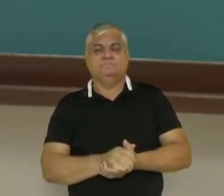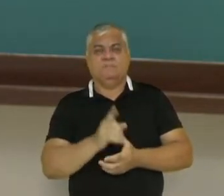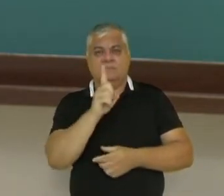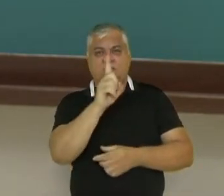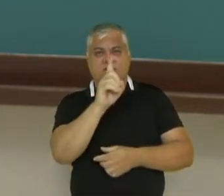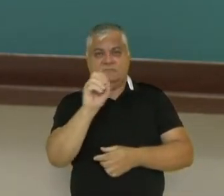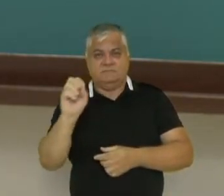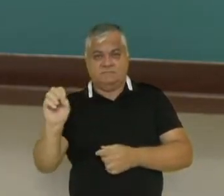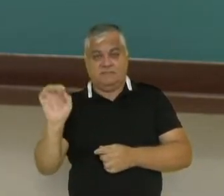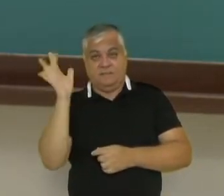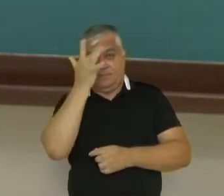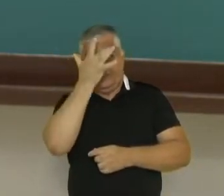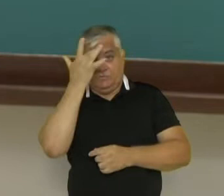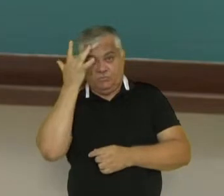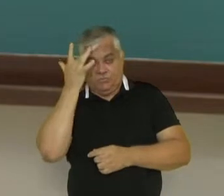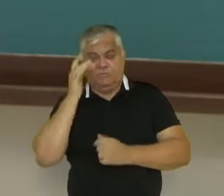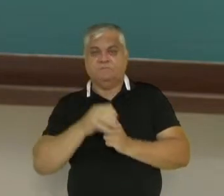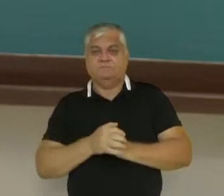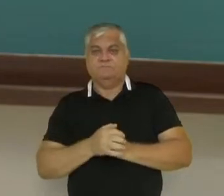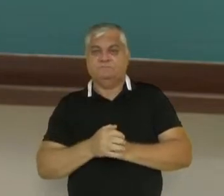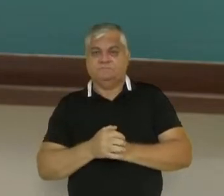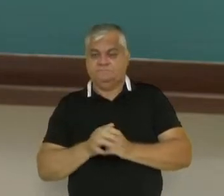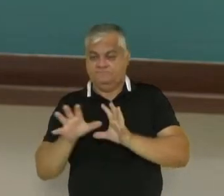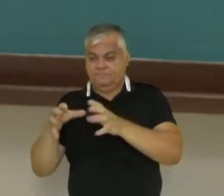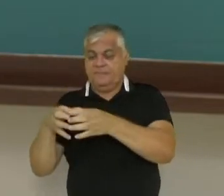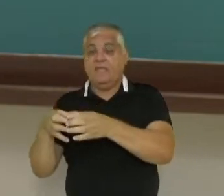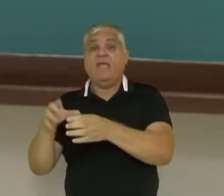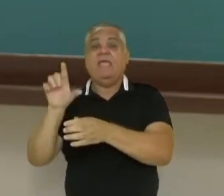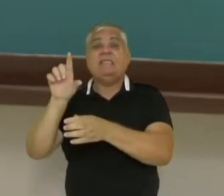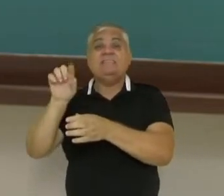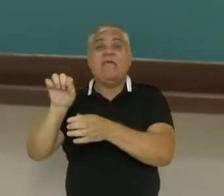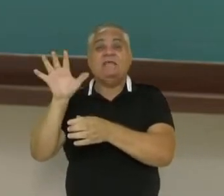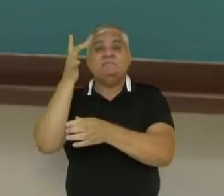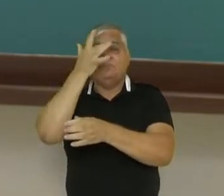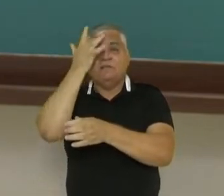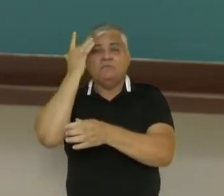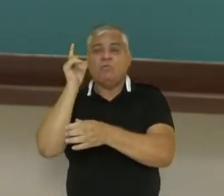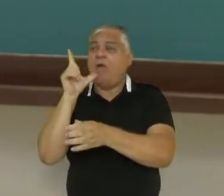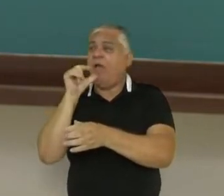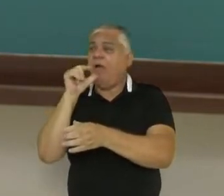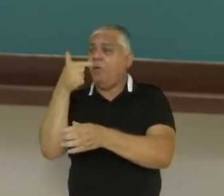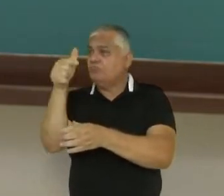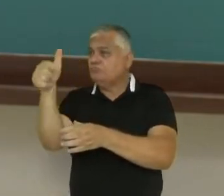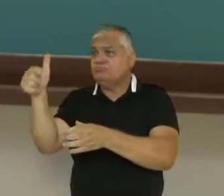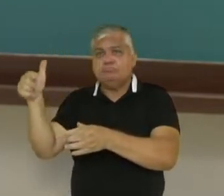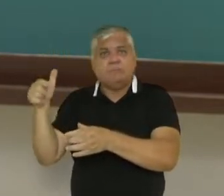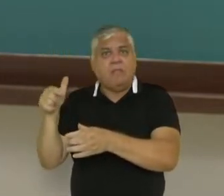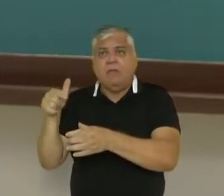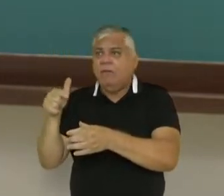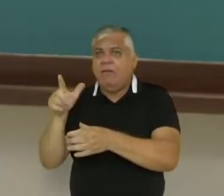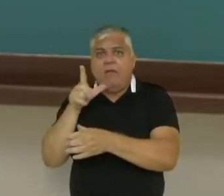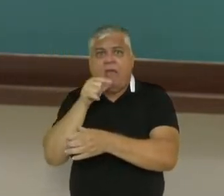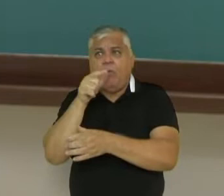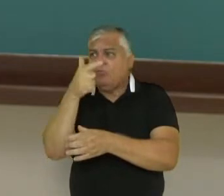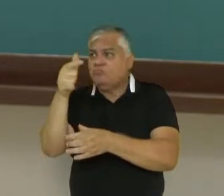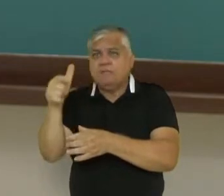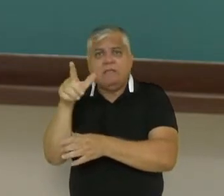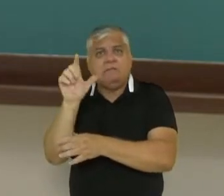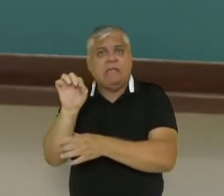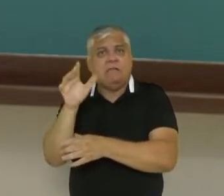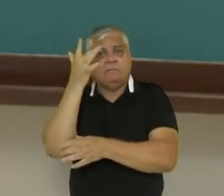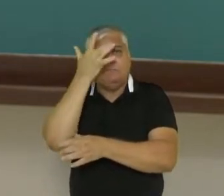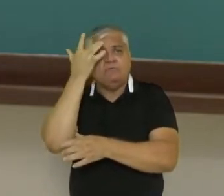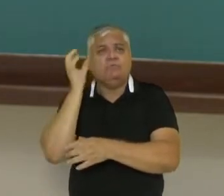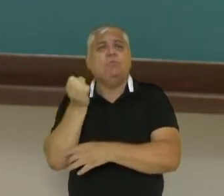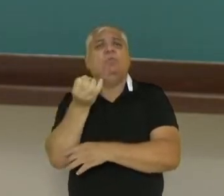100 pessoas, 10 pessoas não têm acesso à água potável, podemos representar essa situação